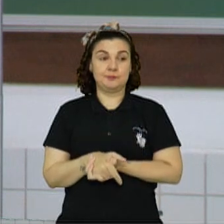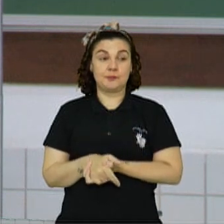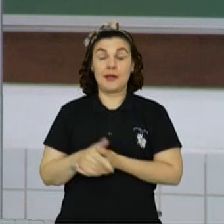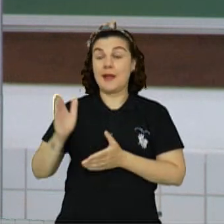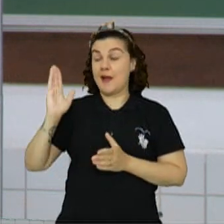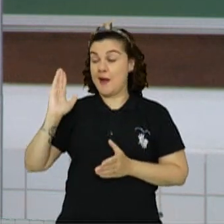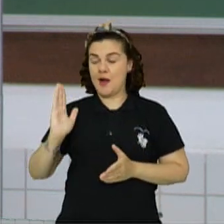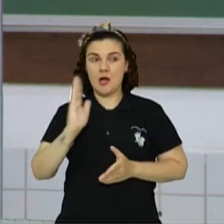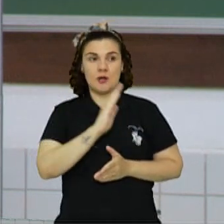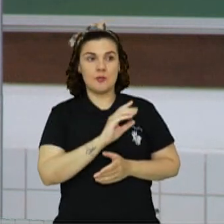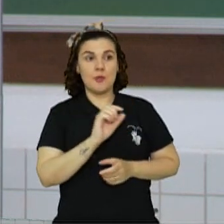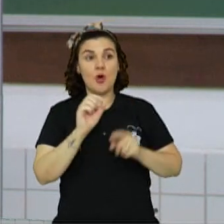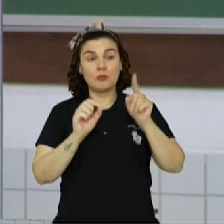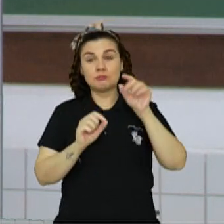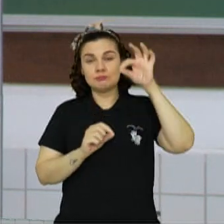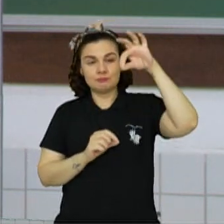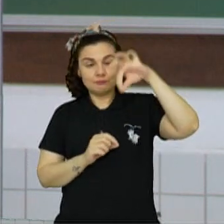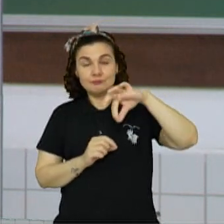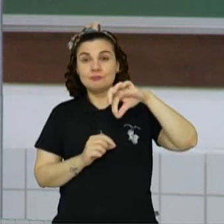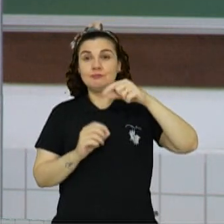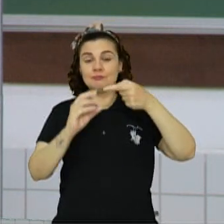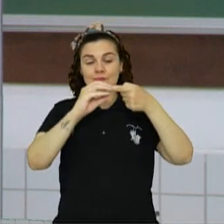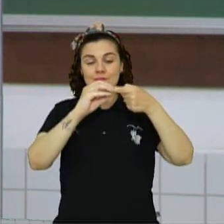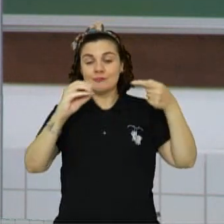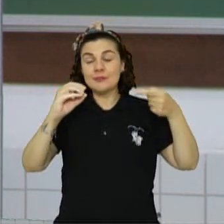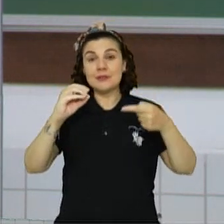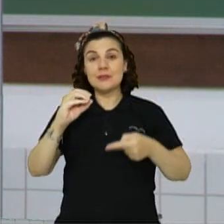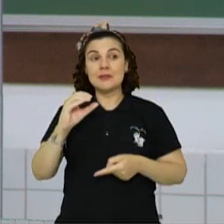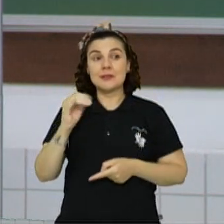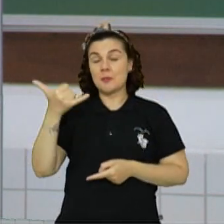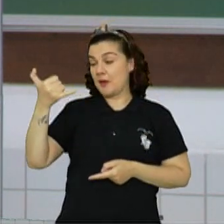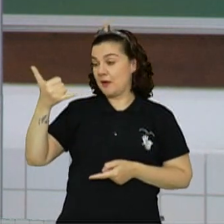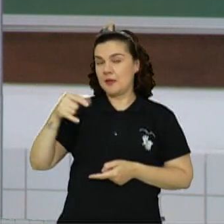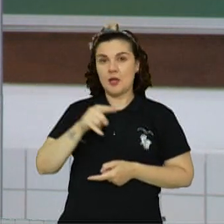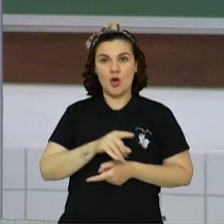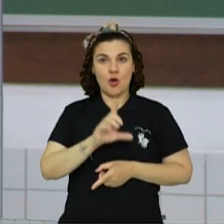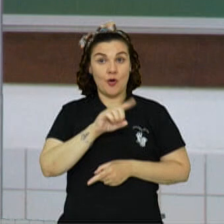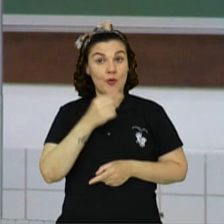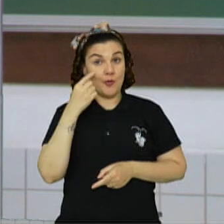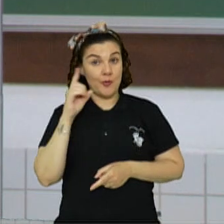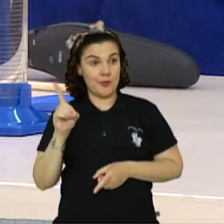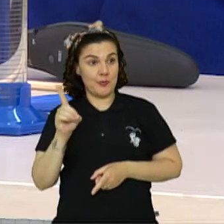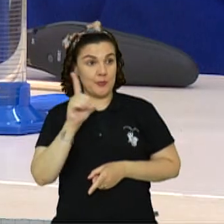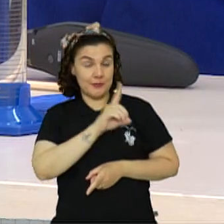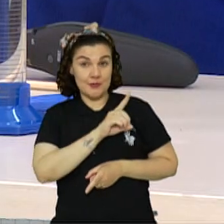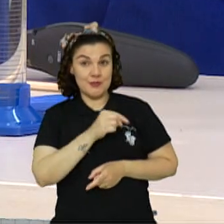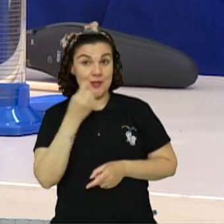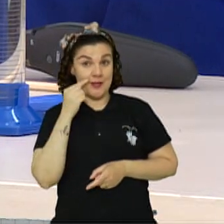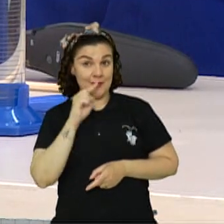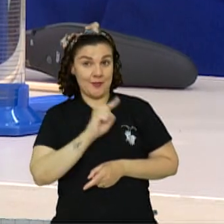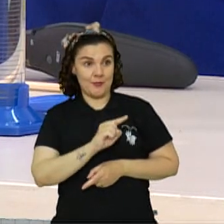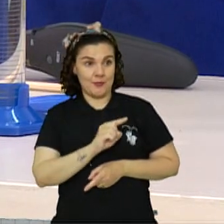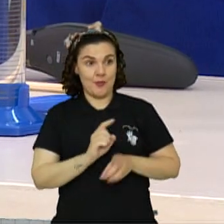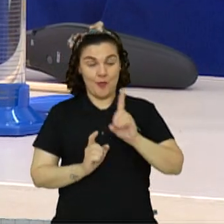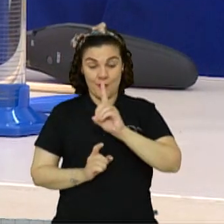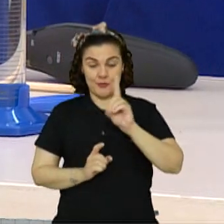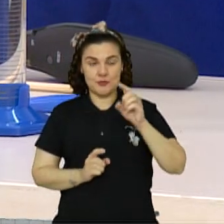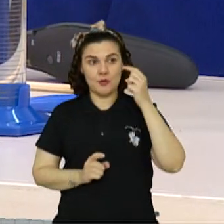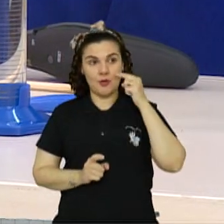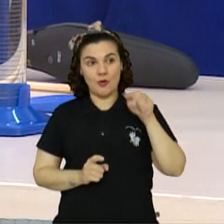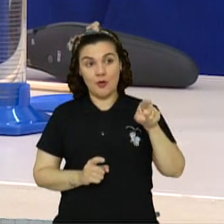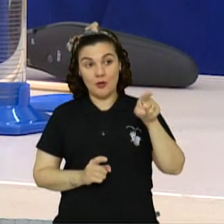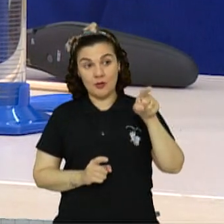desses líquidos eu vou colocar uma tampinha de caneta. Olha aqui, no líquido da direita, quando eu insiro a tampinha de caneta nesse